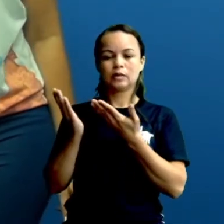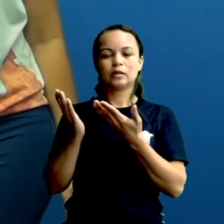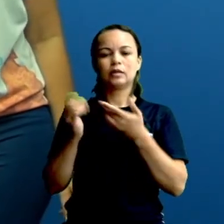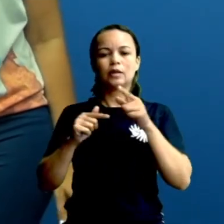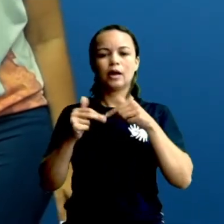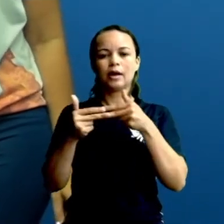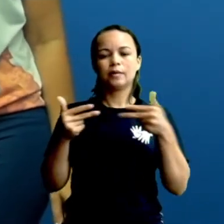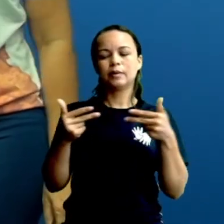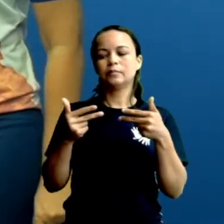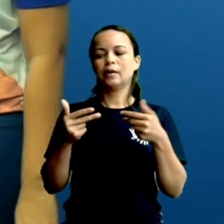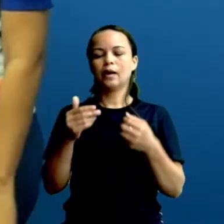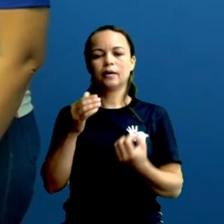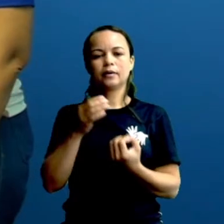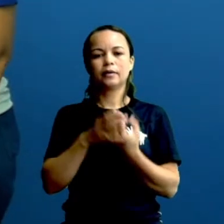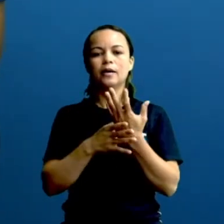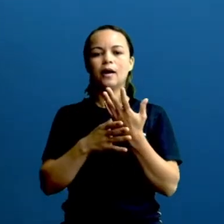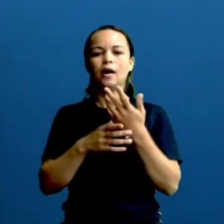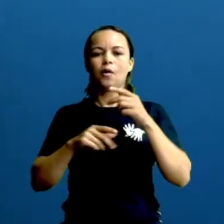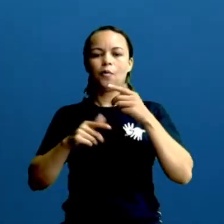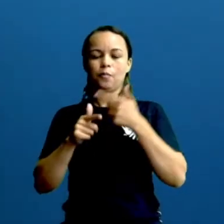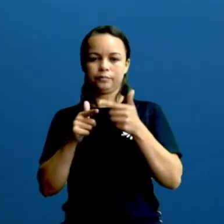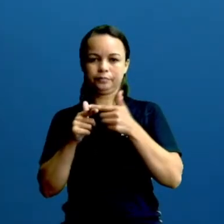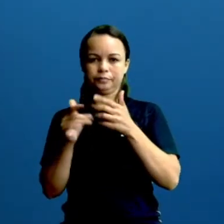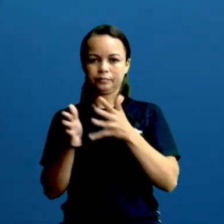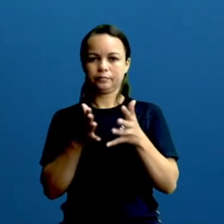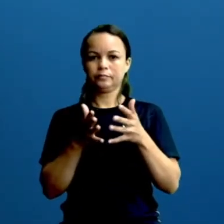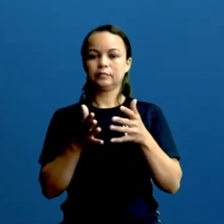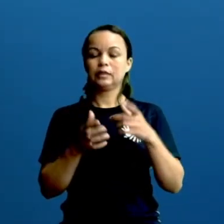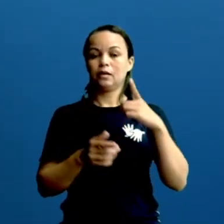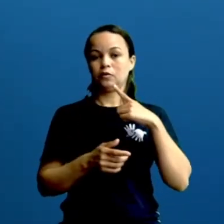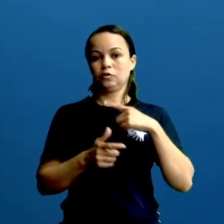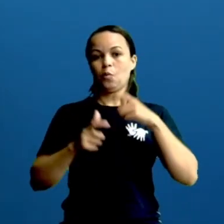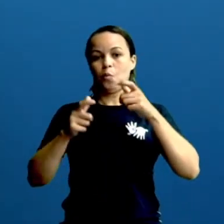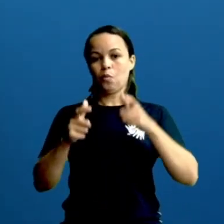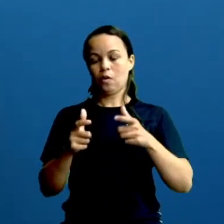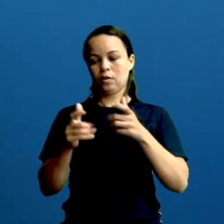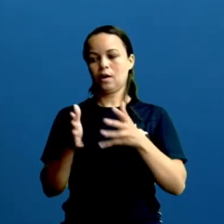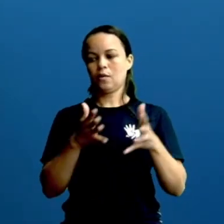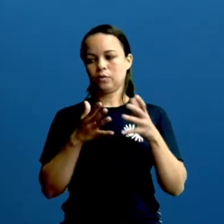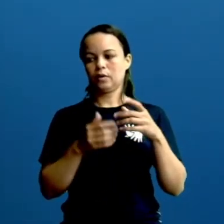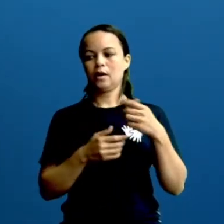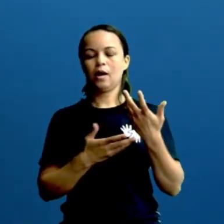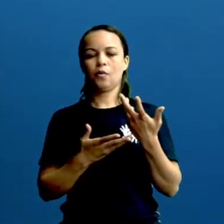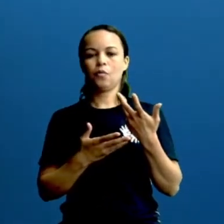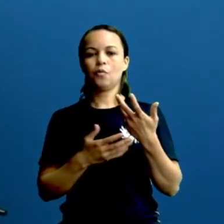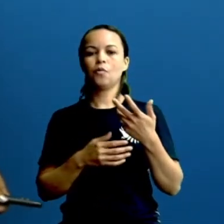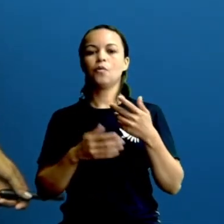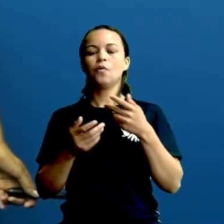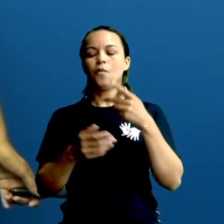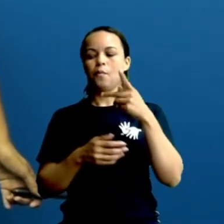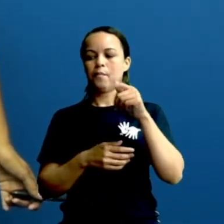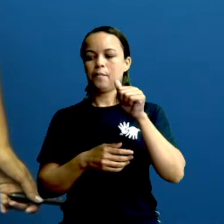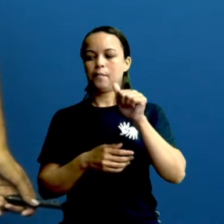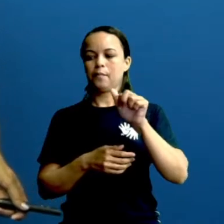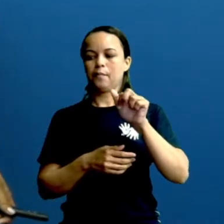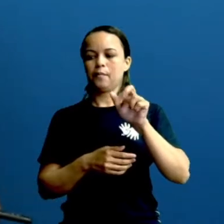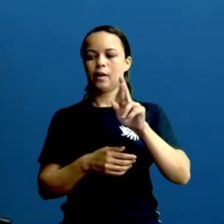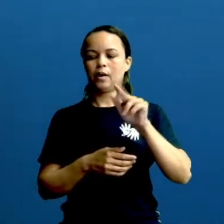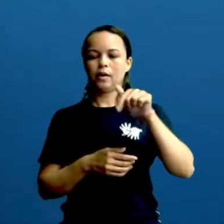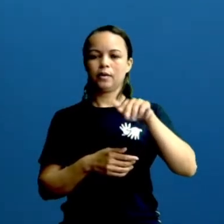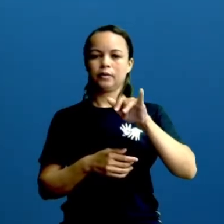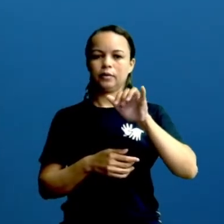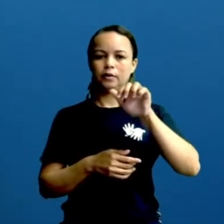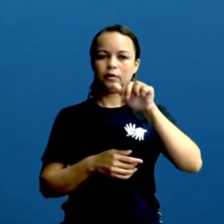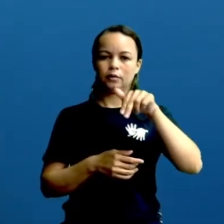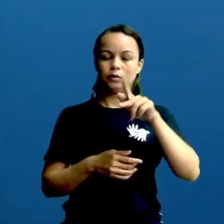criar o meu probleminha. Eu tenho o local, que é um parquinho. Eu tenho uma quantidade de